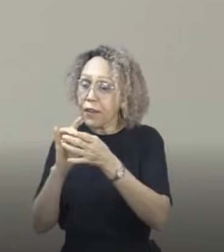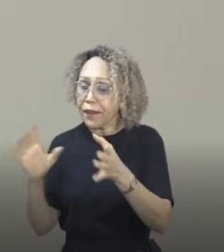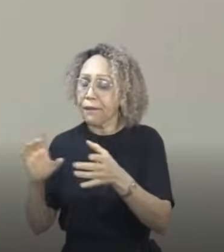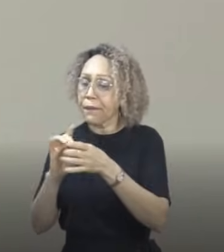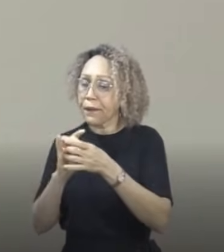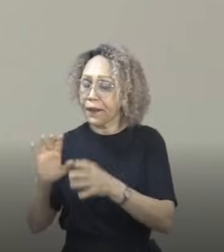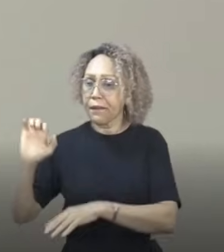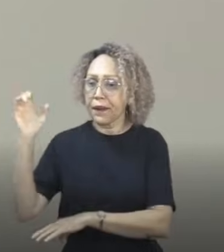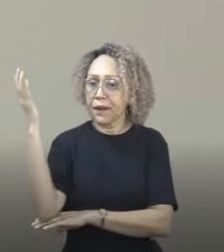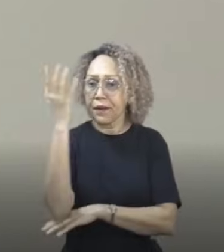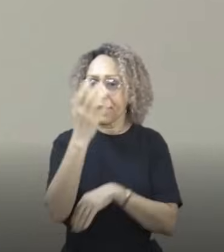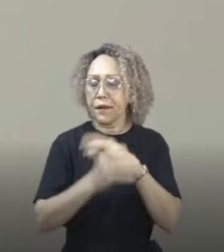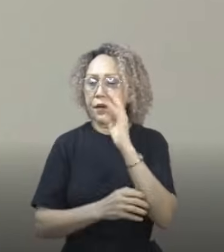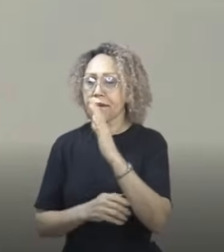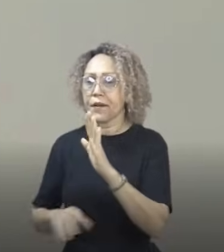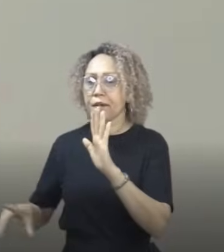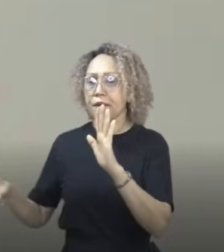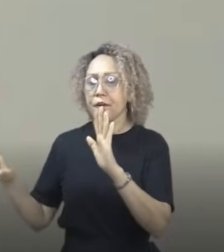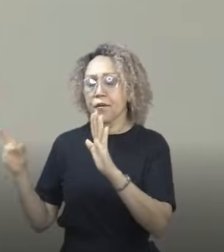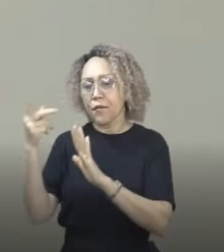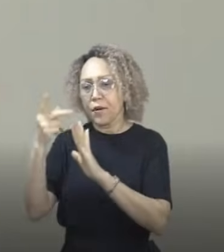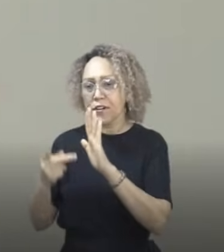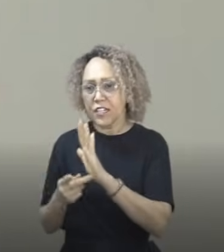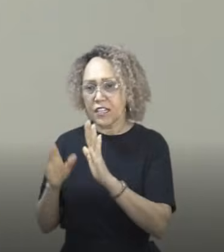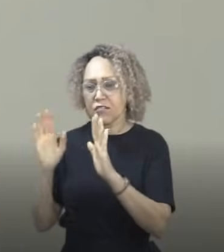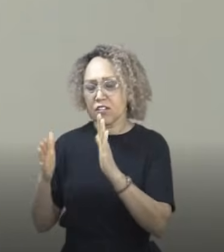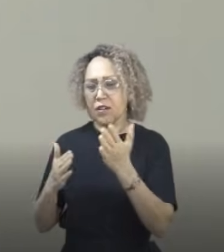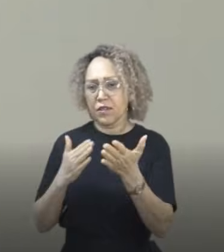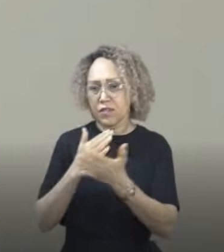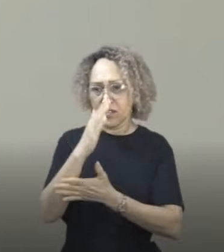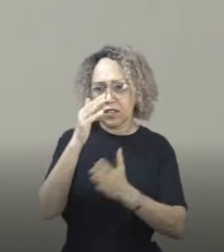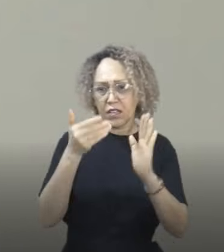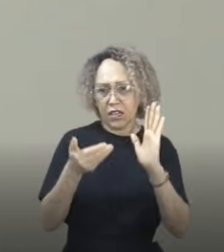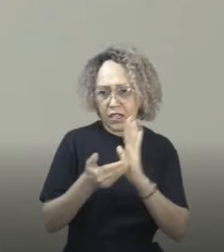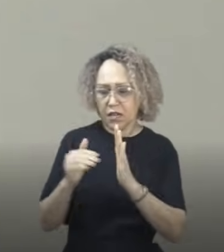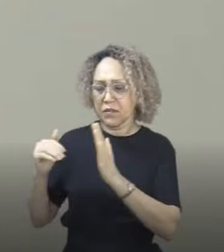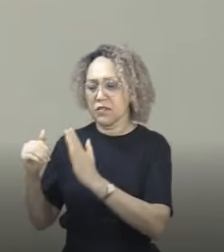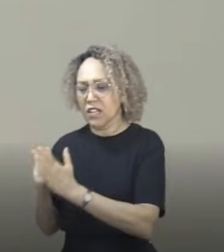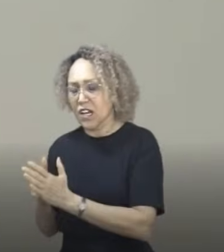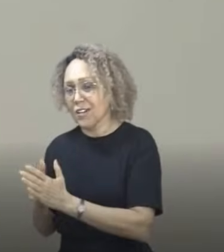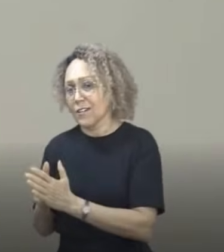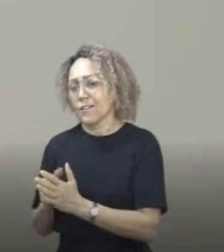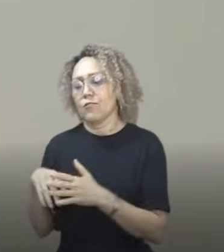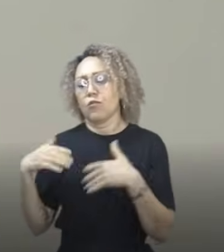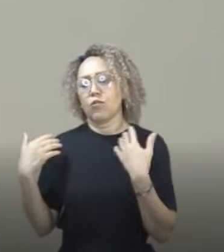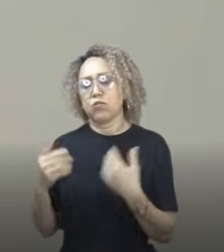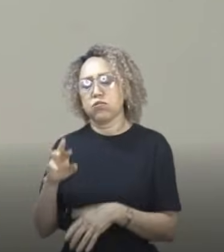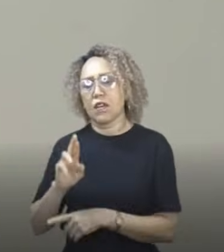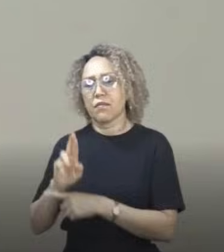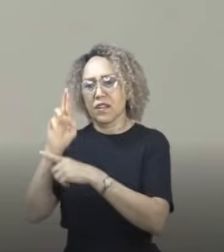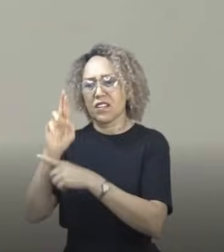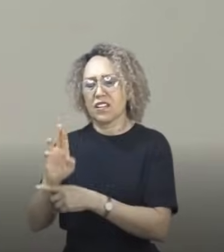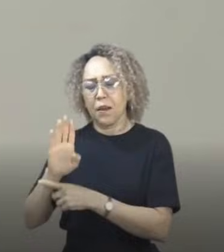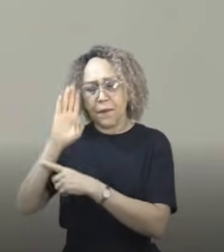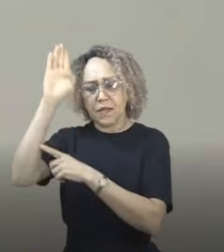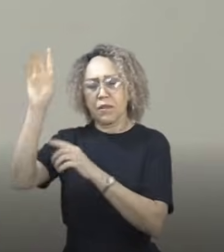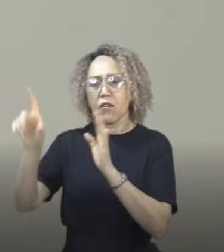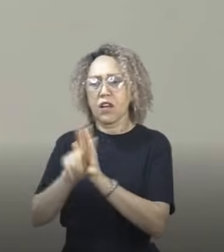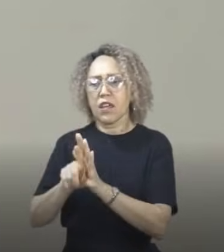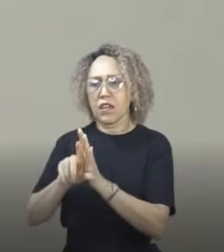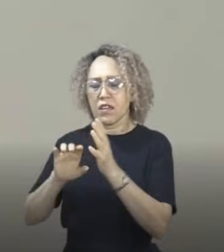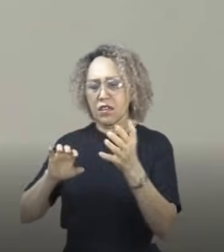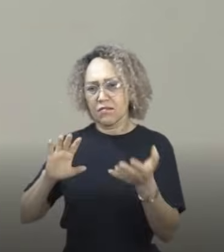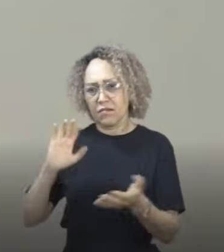O projeto finalizado na Câmara e no Senado representava muitos retrocessos na principal lei ambiental brasileira.